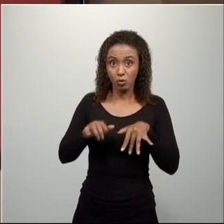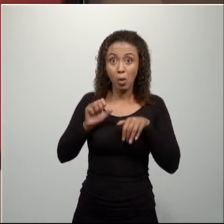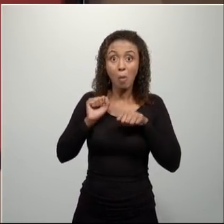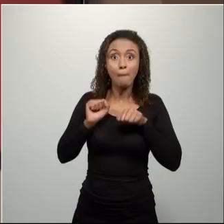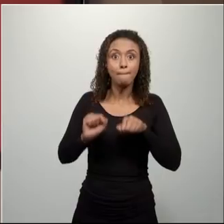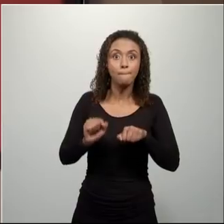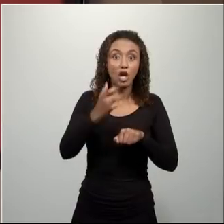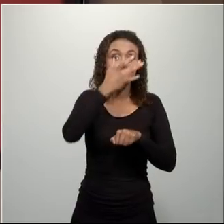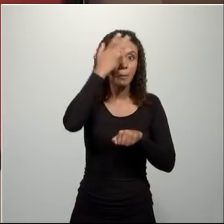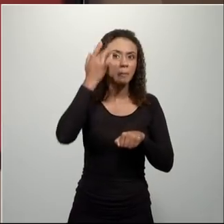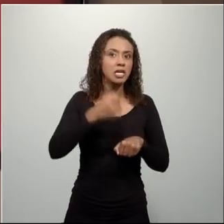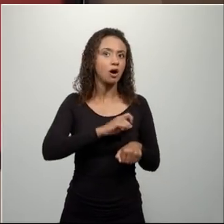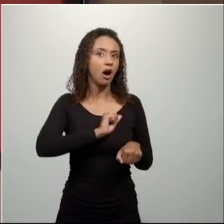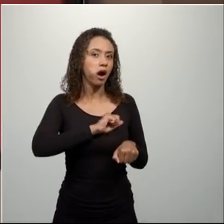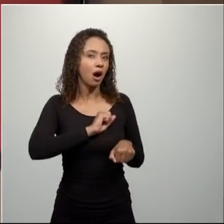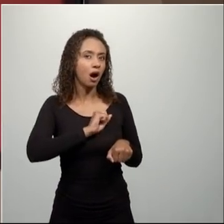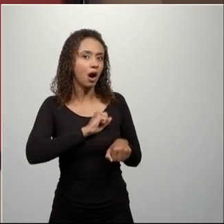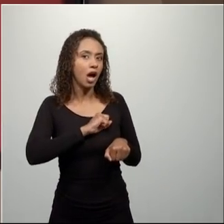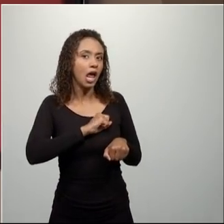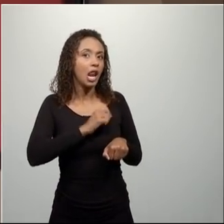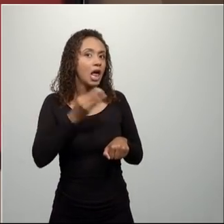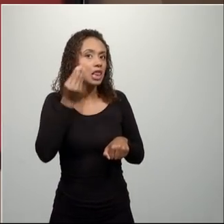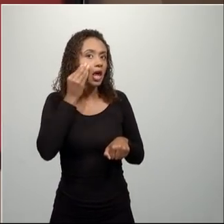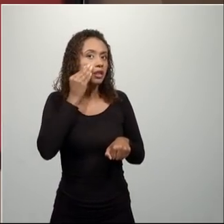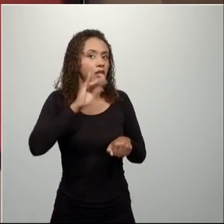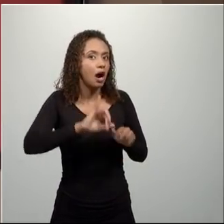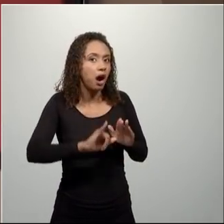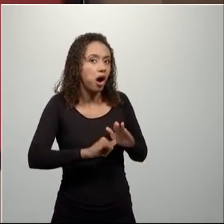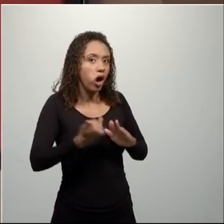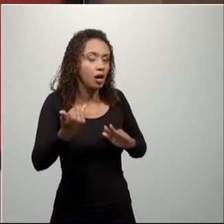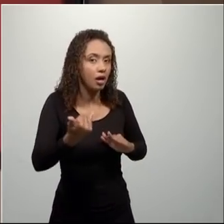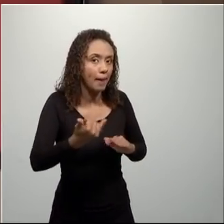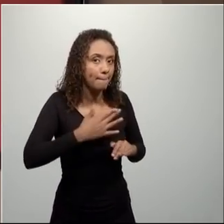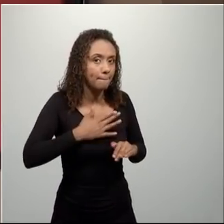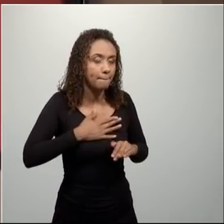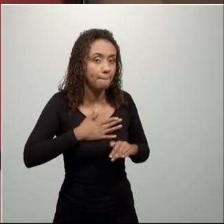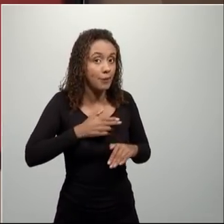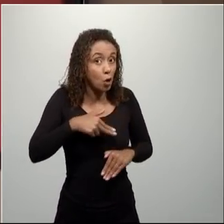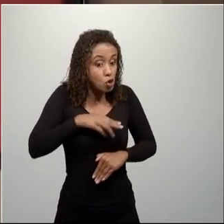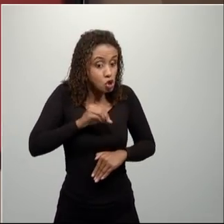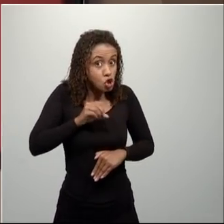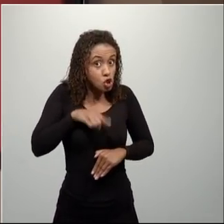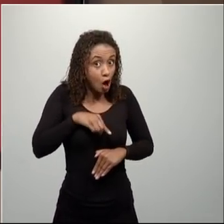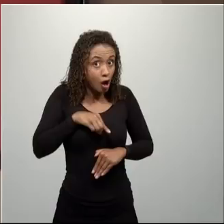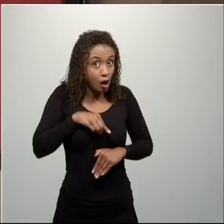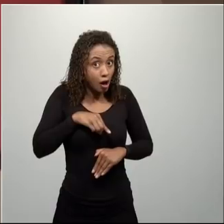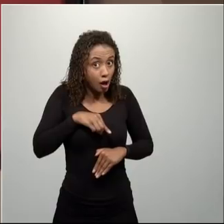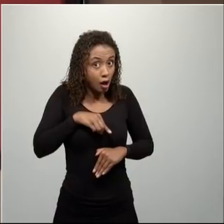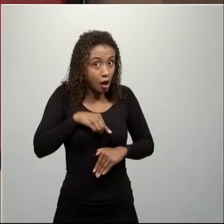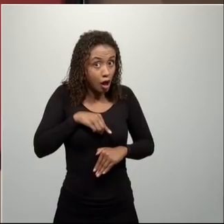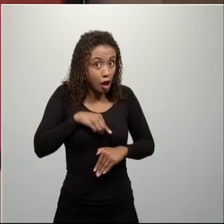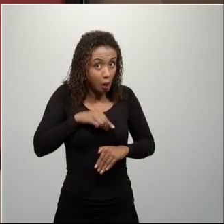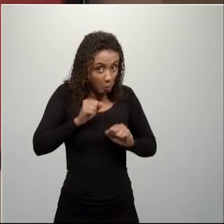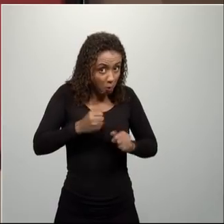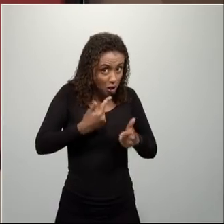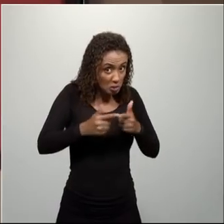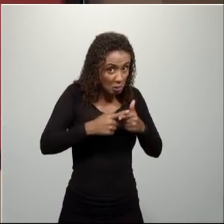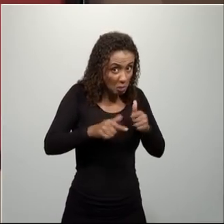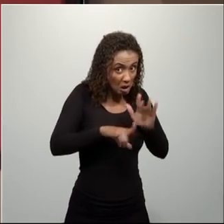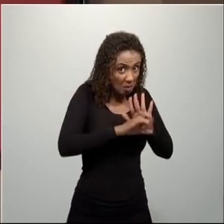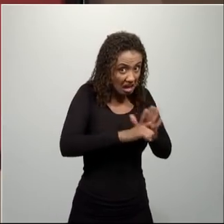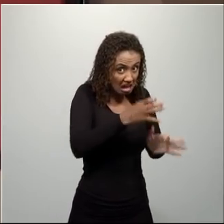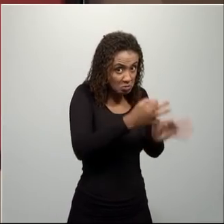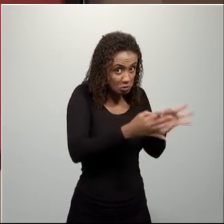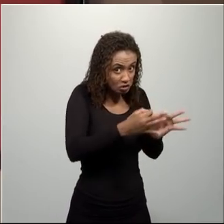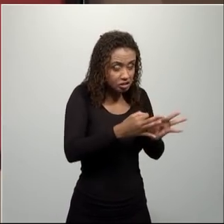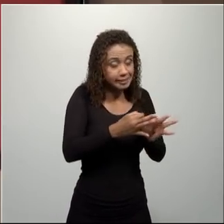intencionado se isso acontecer é perigoso vir a ter problemas legais é bom a pode ser usada por pessoas com